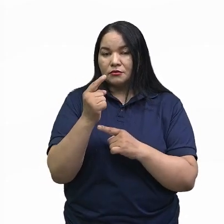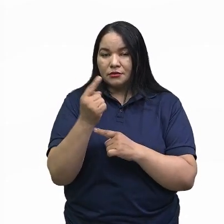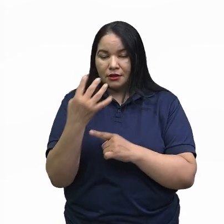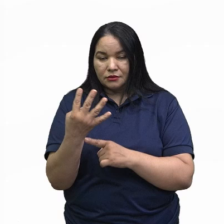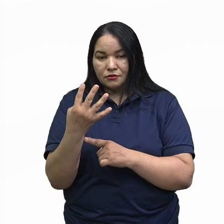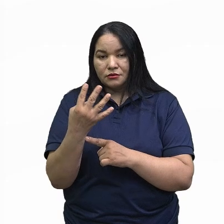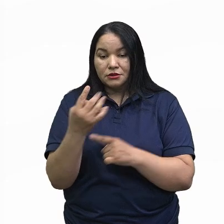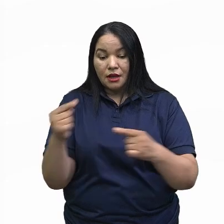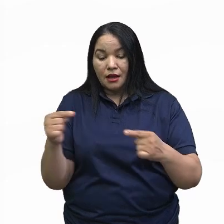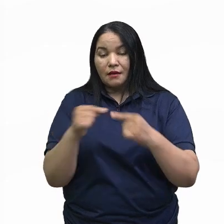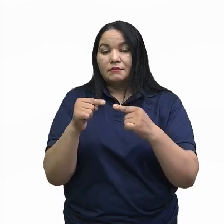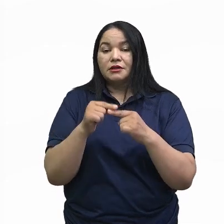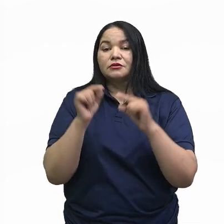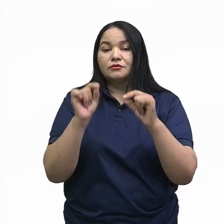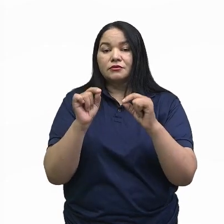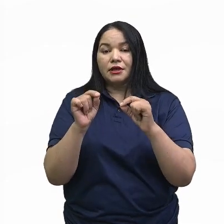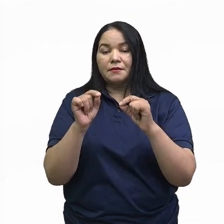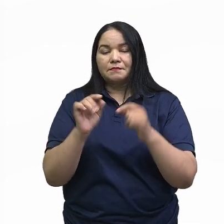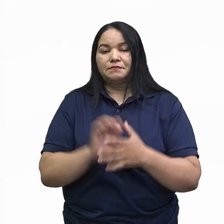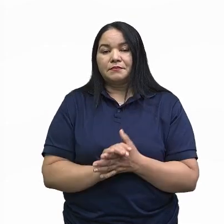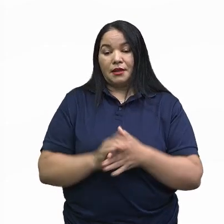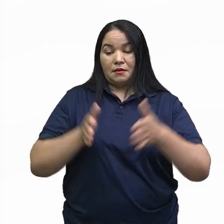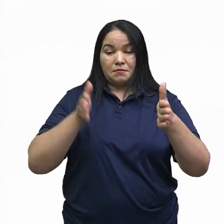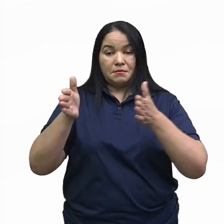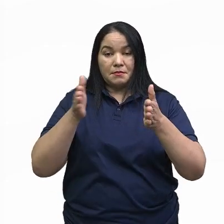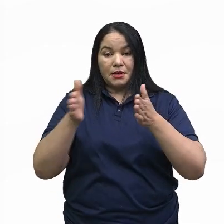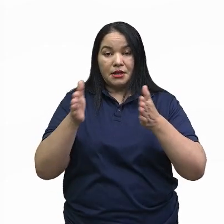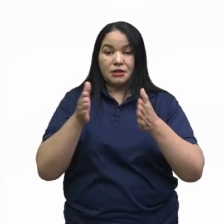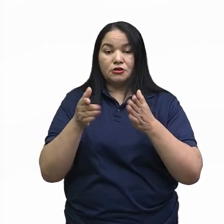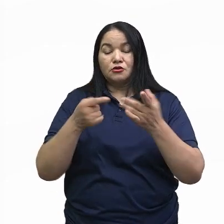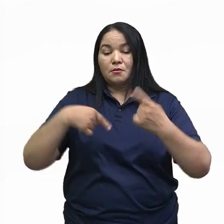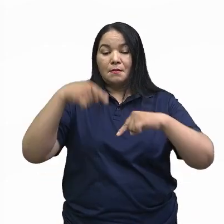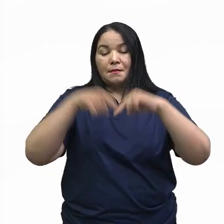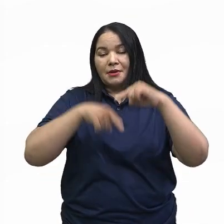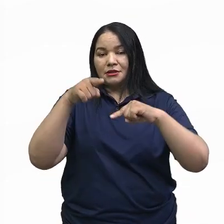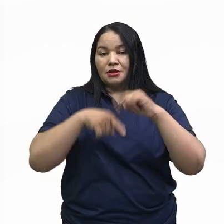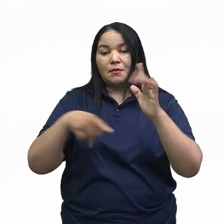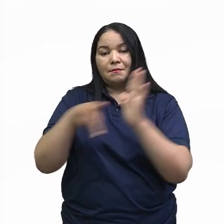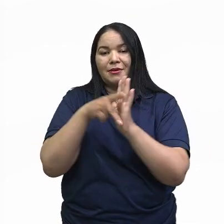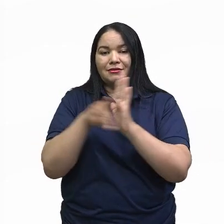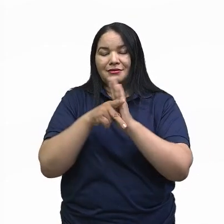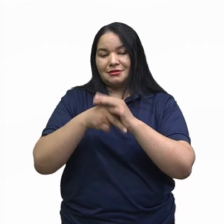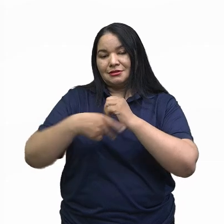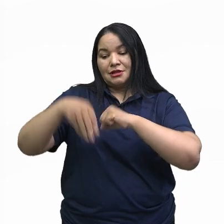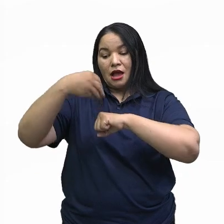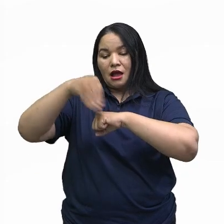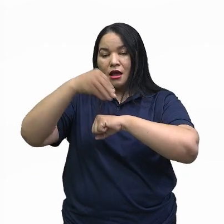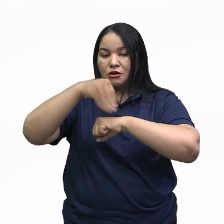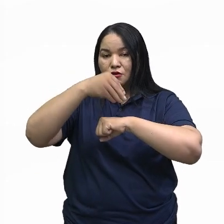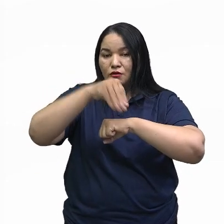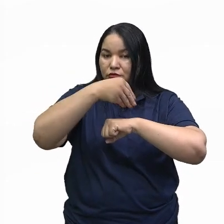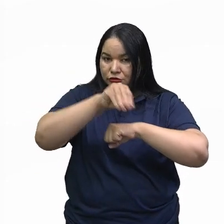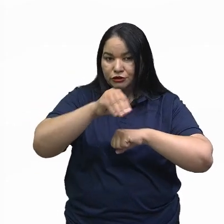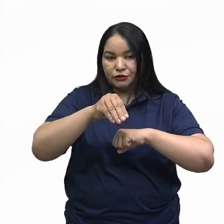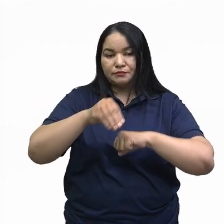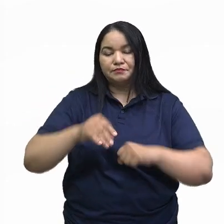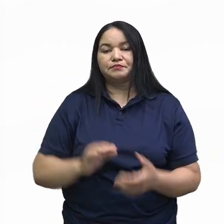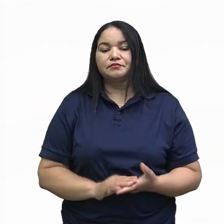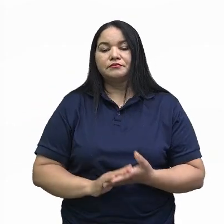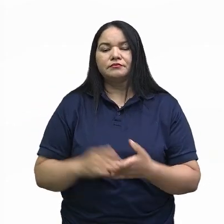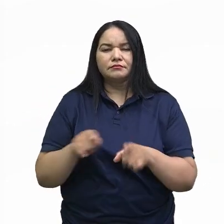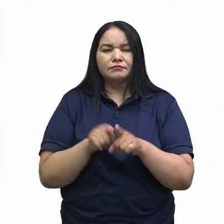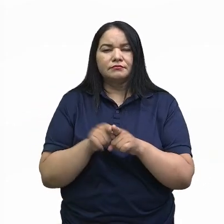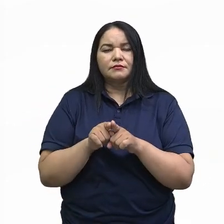né, que é de datar objetos da arqueologia, tá? Então, essa ideia, né, das coisas